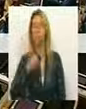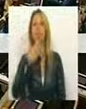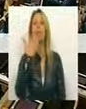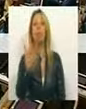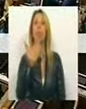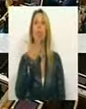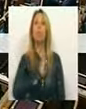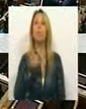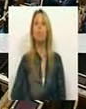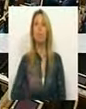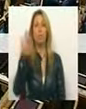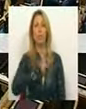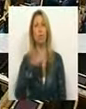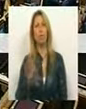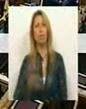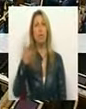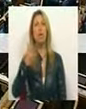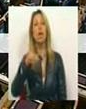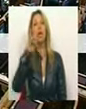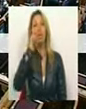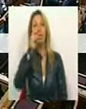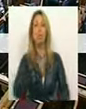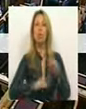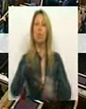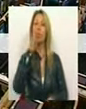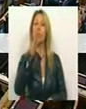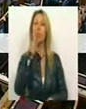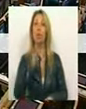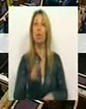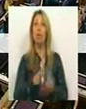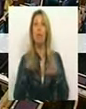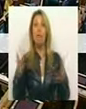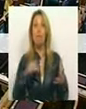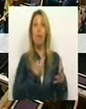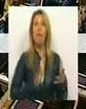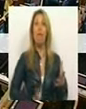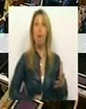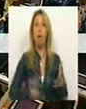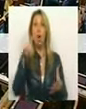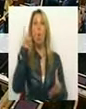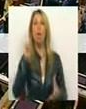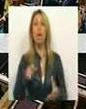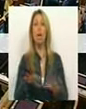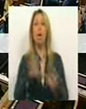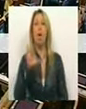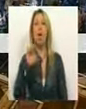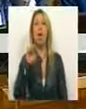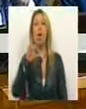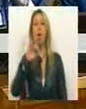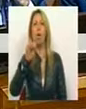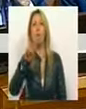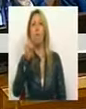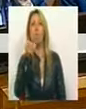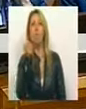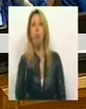empregados entre os eventos de problemas desde o estádio é grande informa craniana conhecida como a nova morte foi um dos atos mais